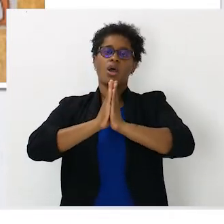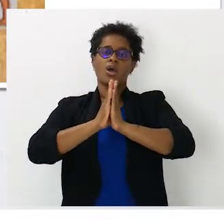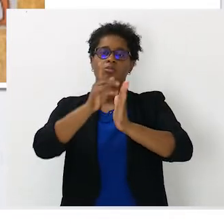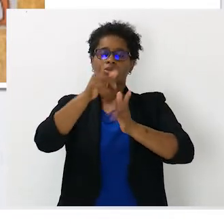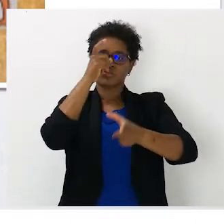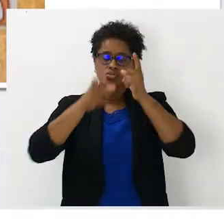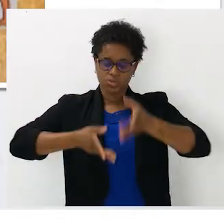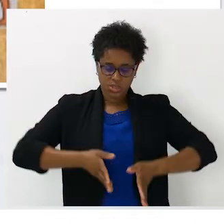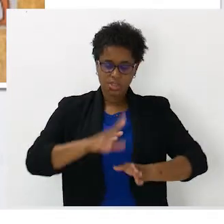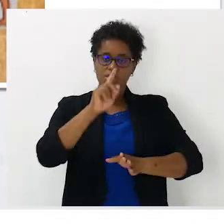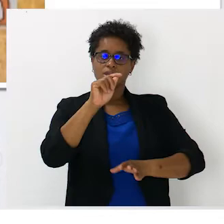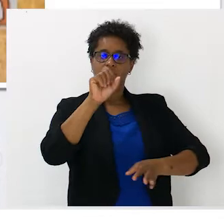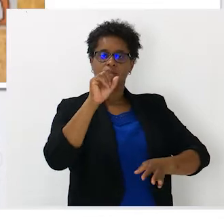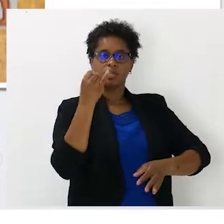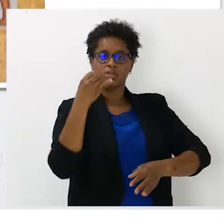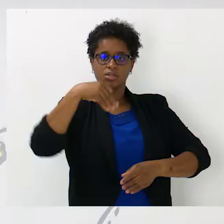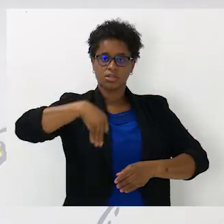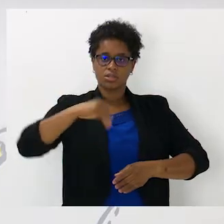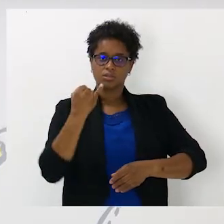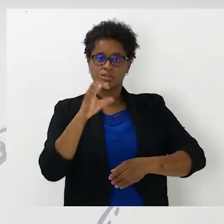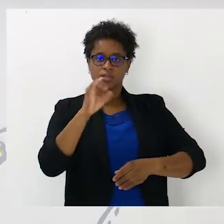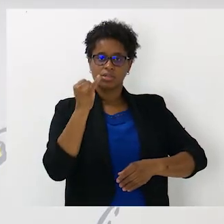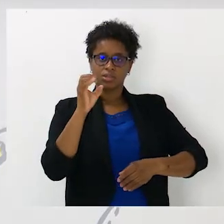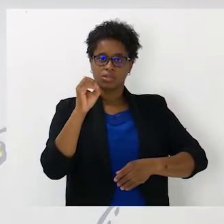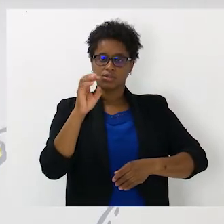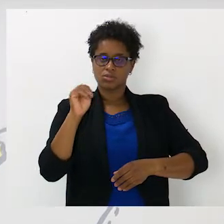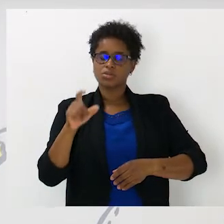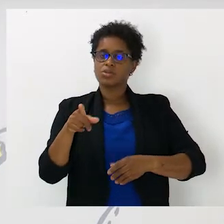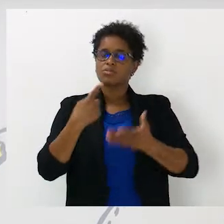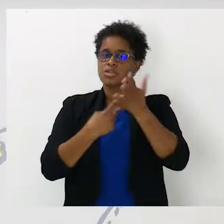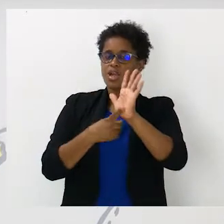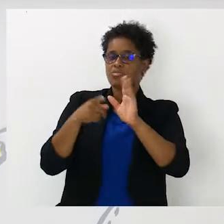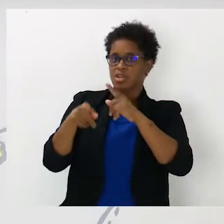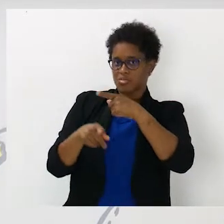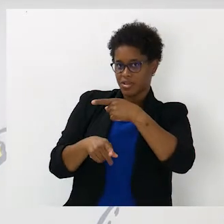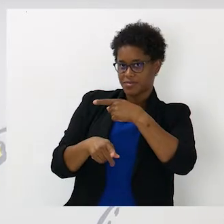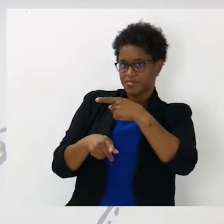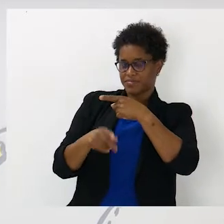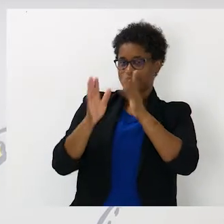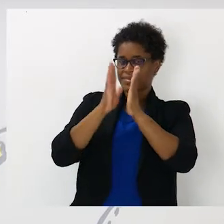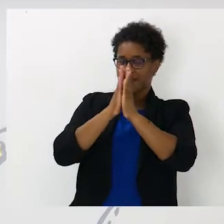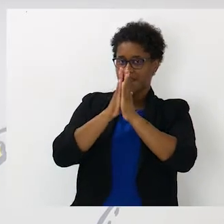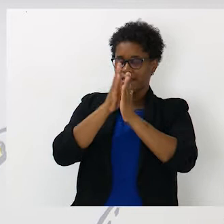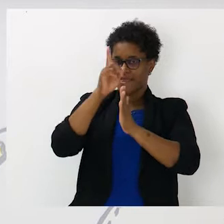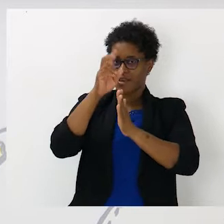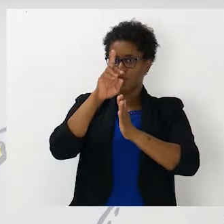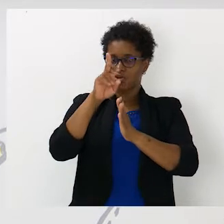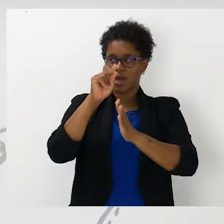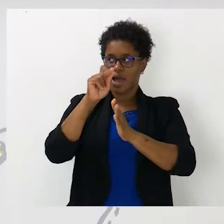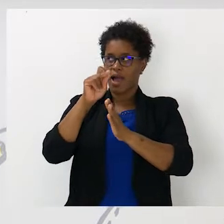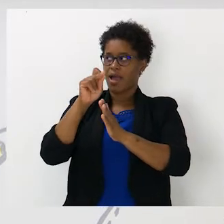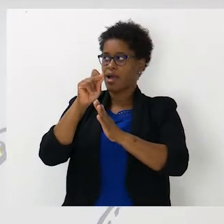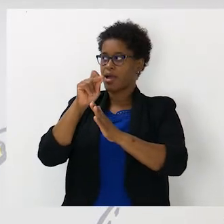egípcios. Como, por exemplo, temos ali o deus Ra,